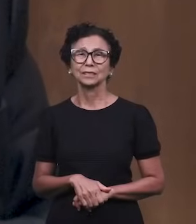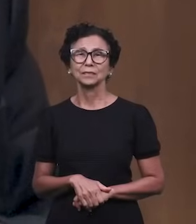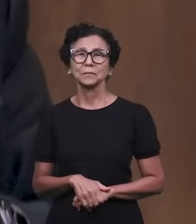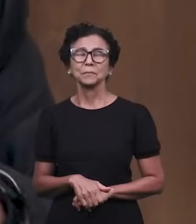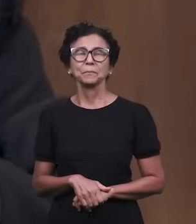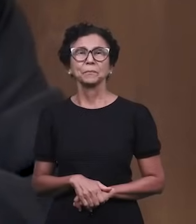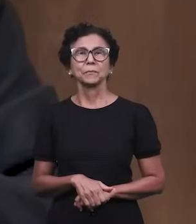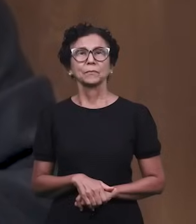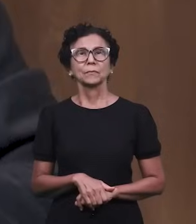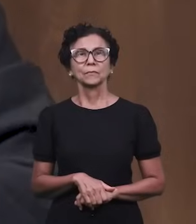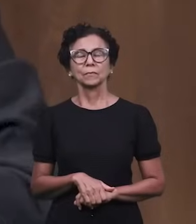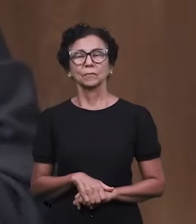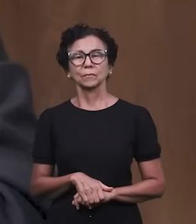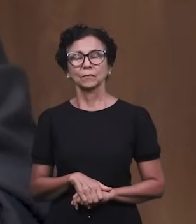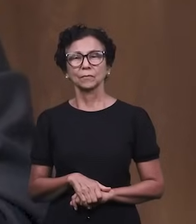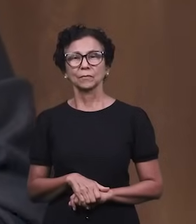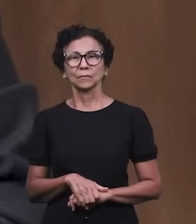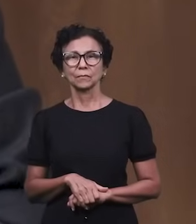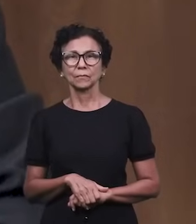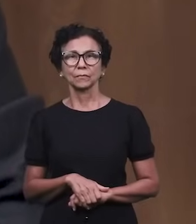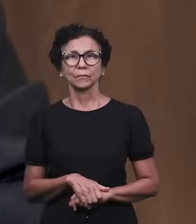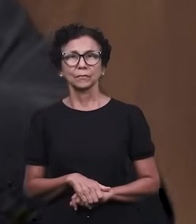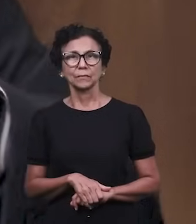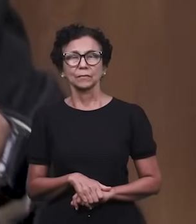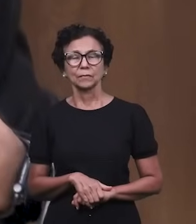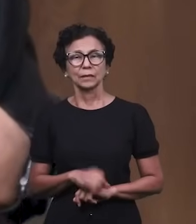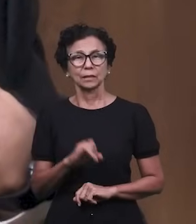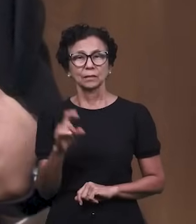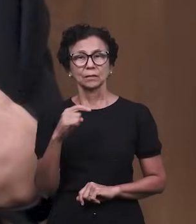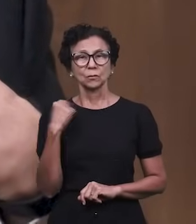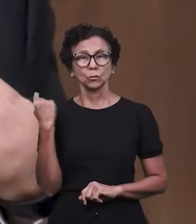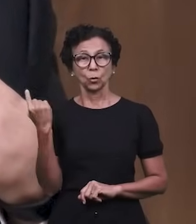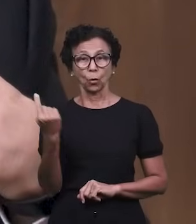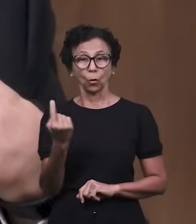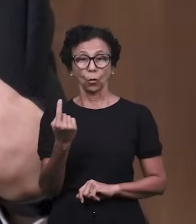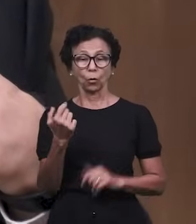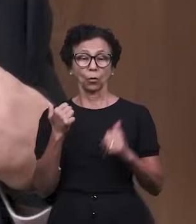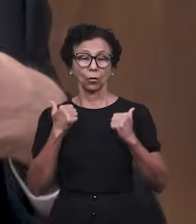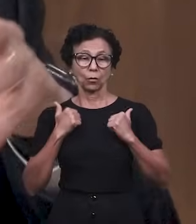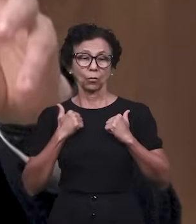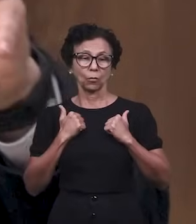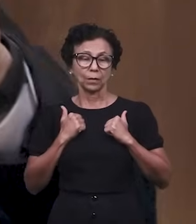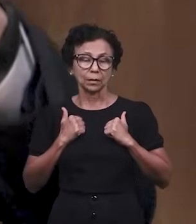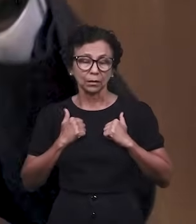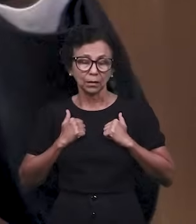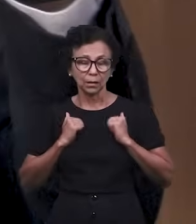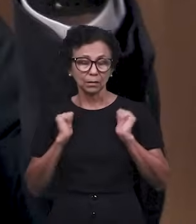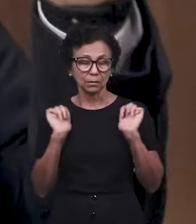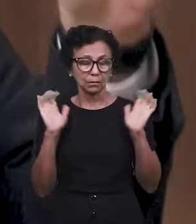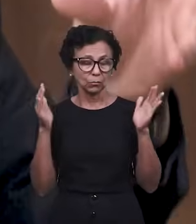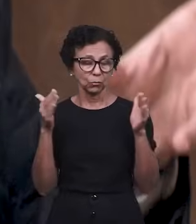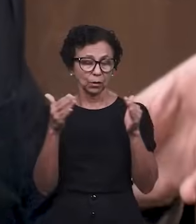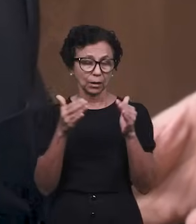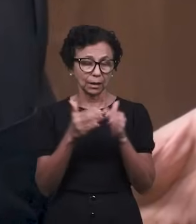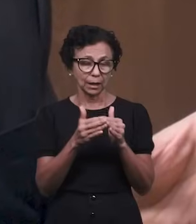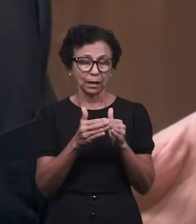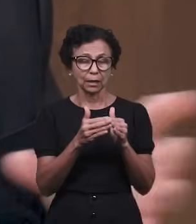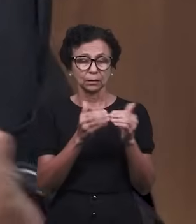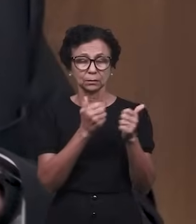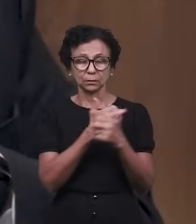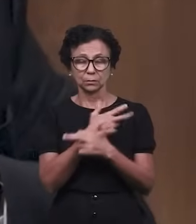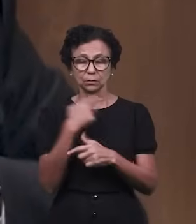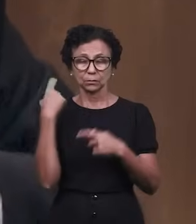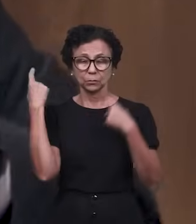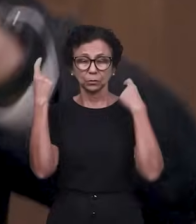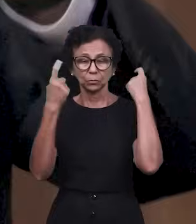difíceis. Então, se as pessoas se acomodarem, se nós nos acomodarmos, você está tão envolvido com outras coisas,